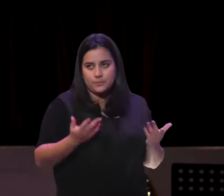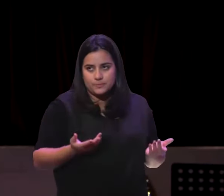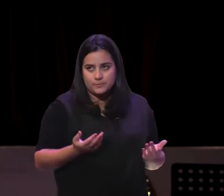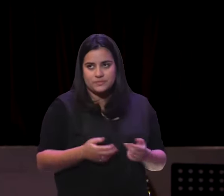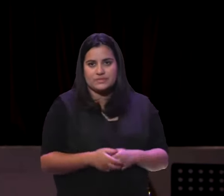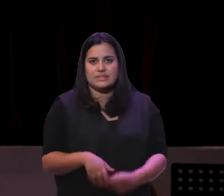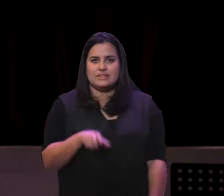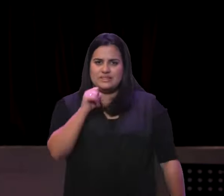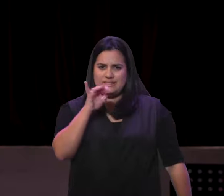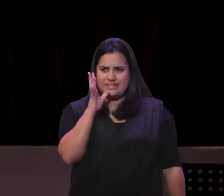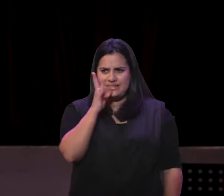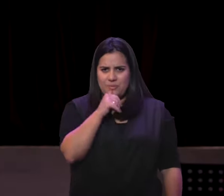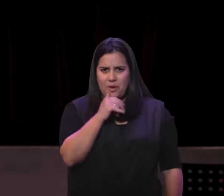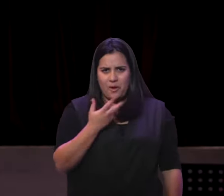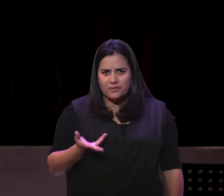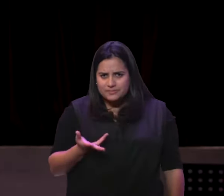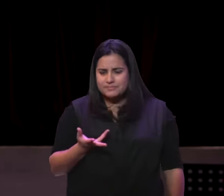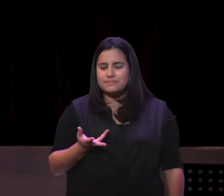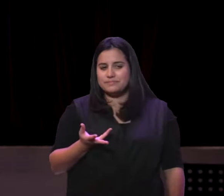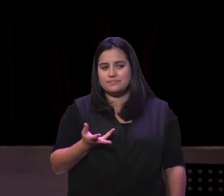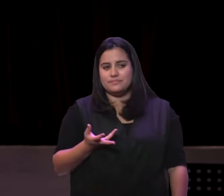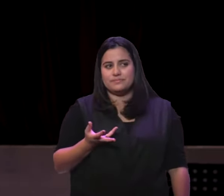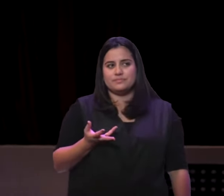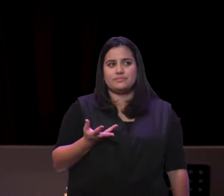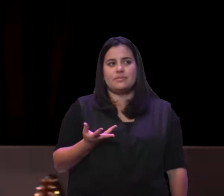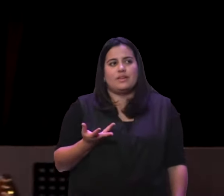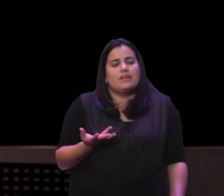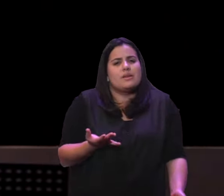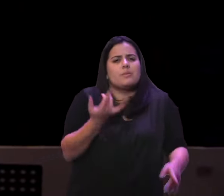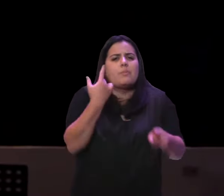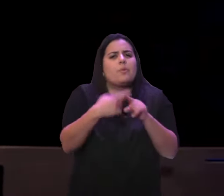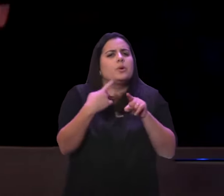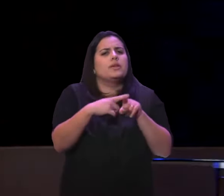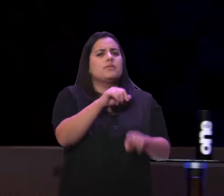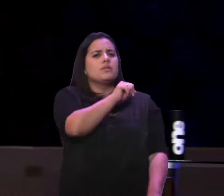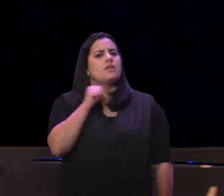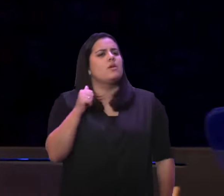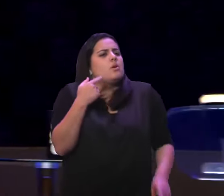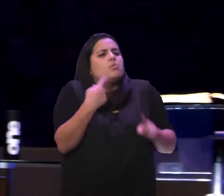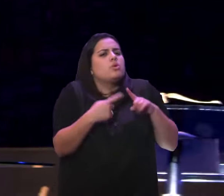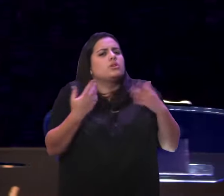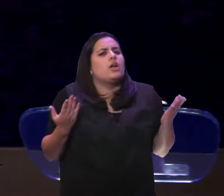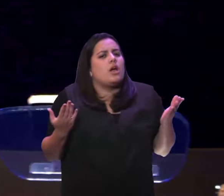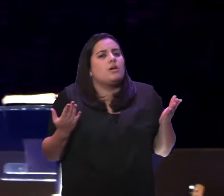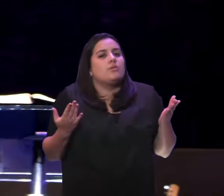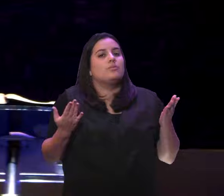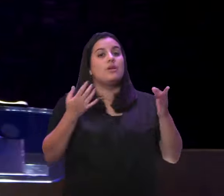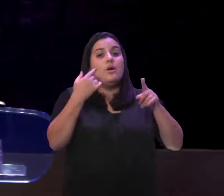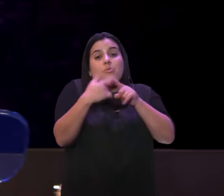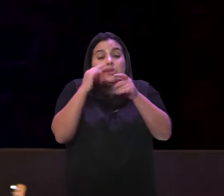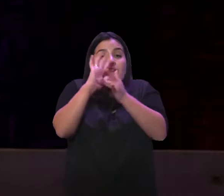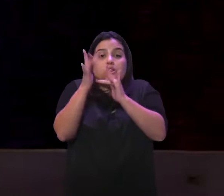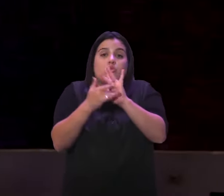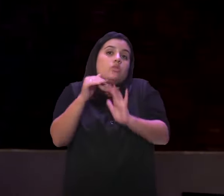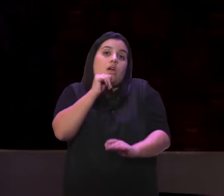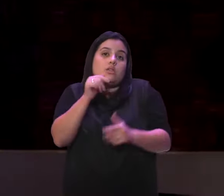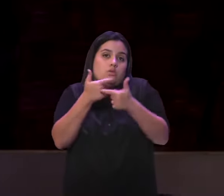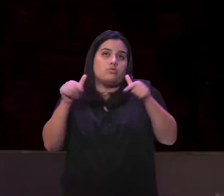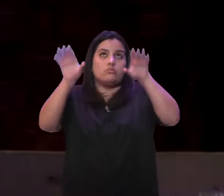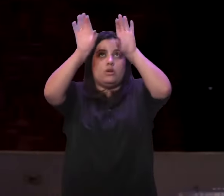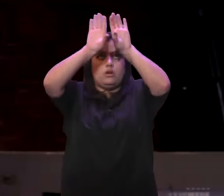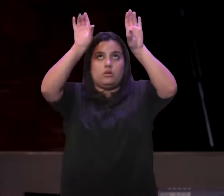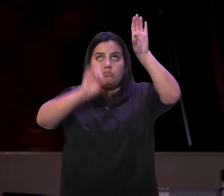Será que demorou? E por que eles sacrificavam? Porque Jesus ainda não havia vindo. Jesus